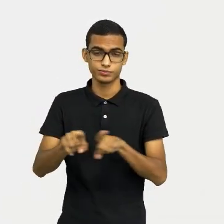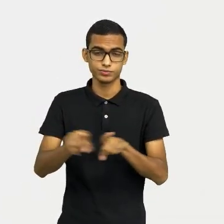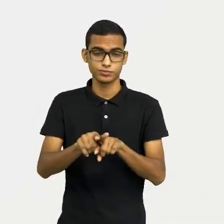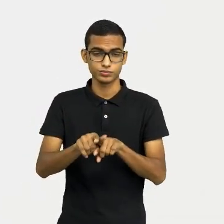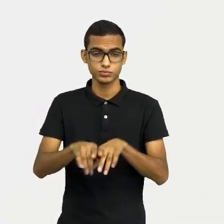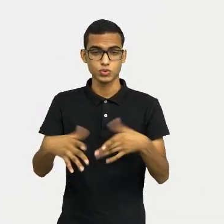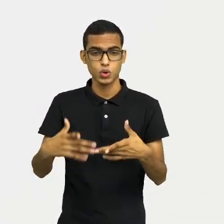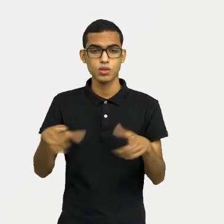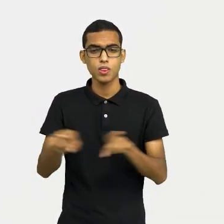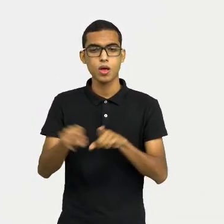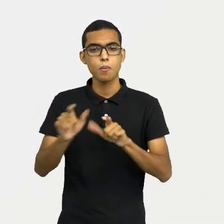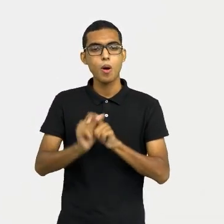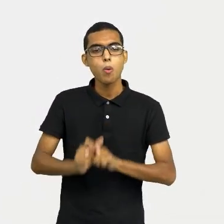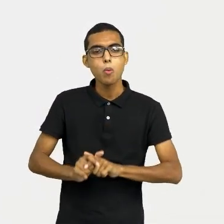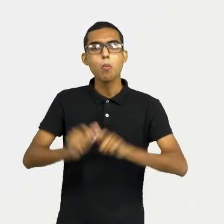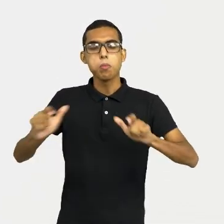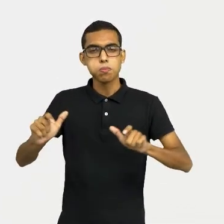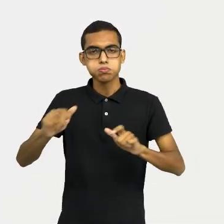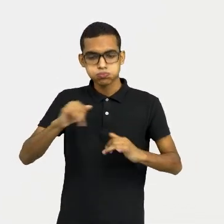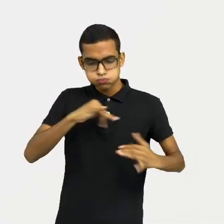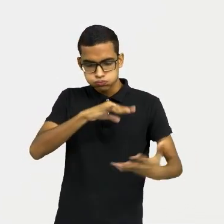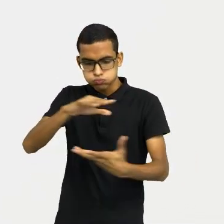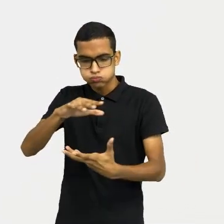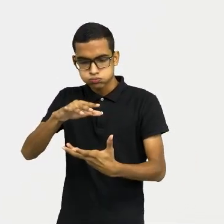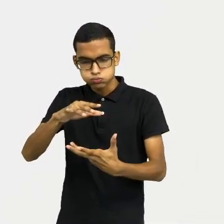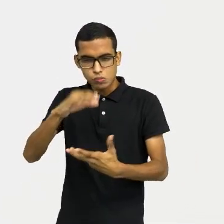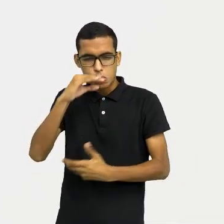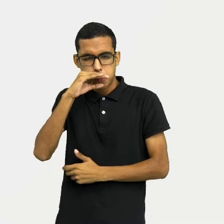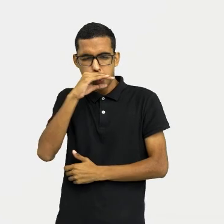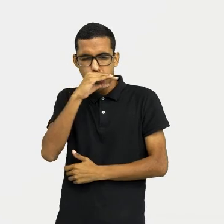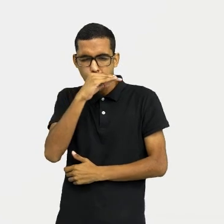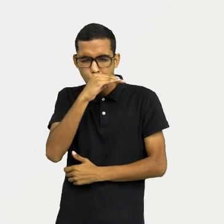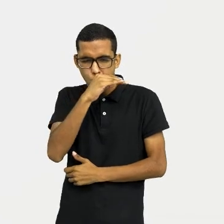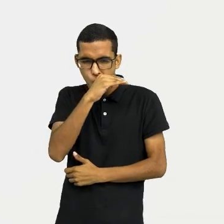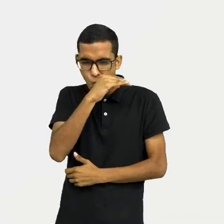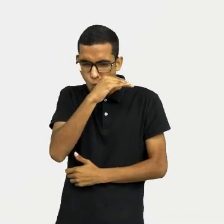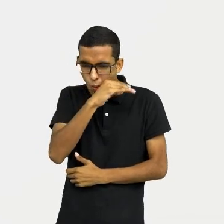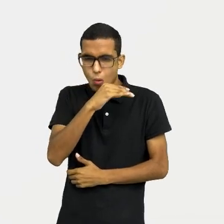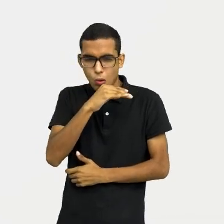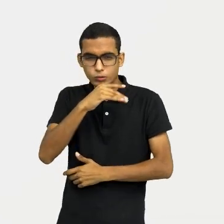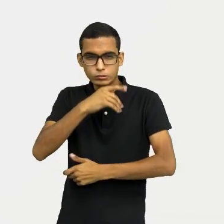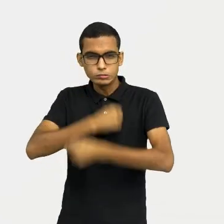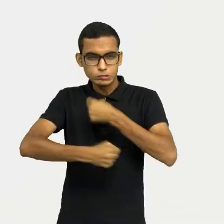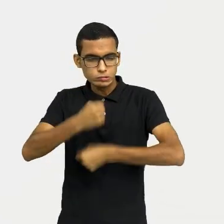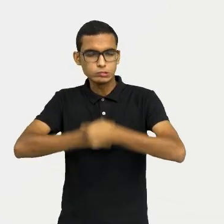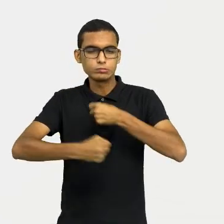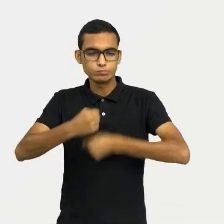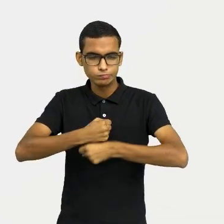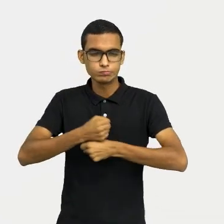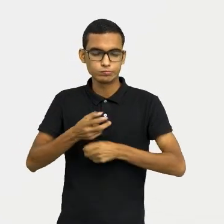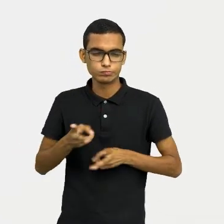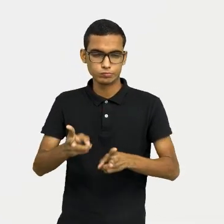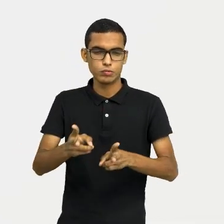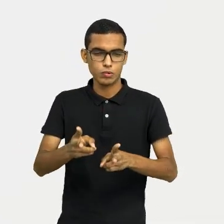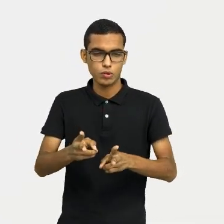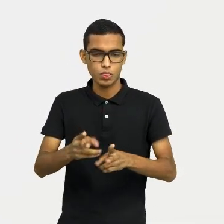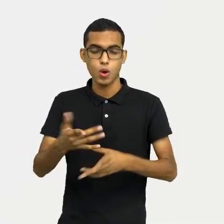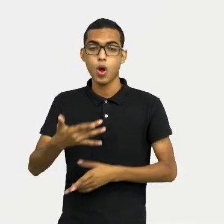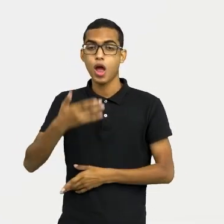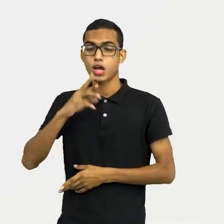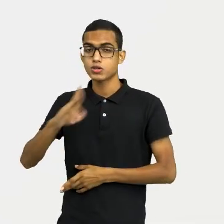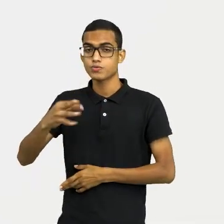aumento do aquecimento global, ano após ano. Portanto, a alternativa correta é a